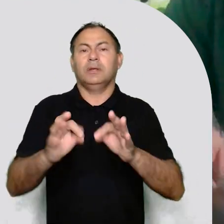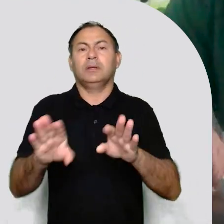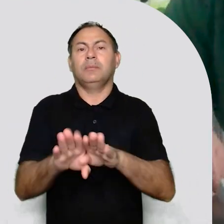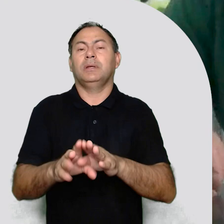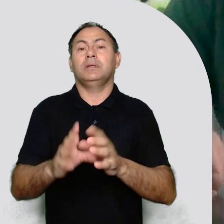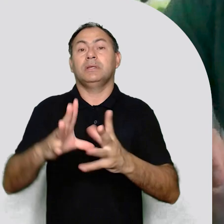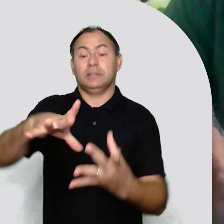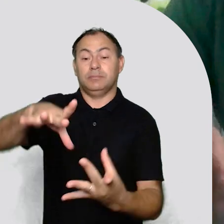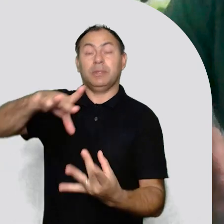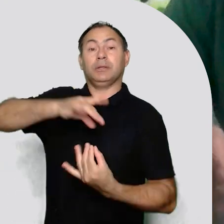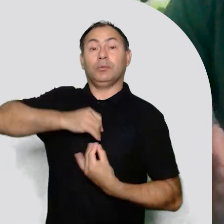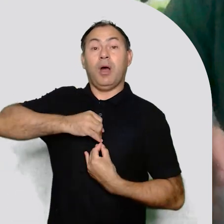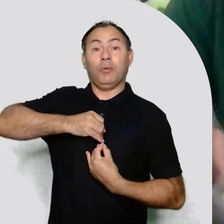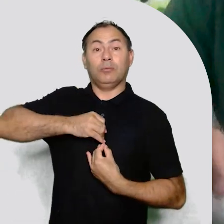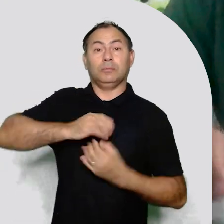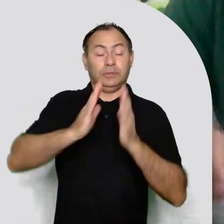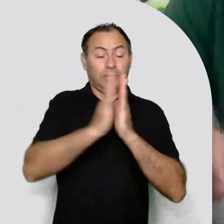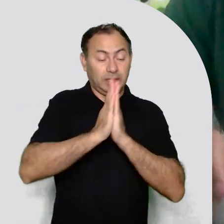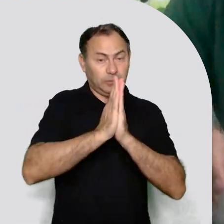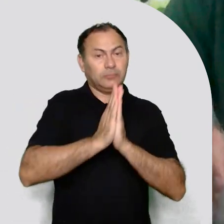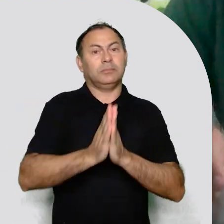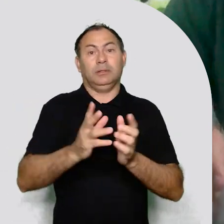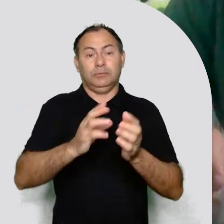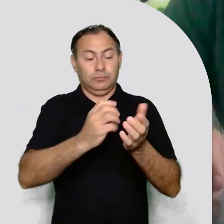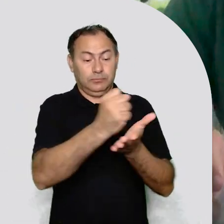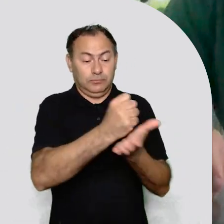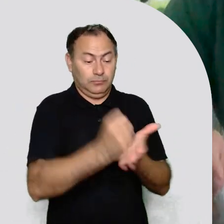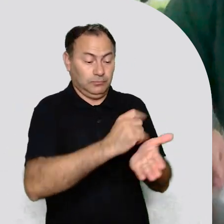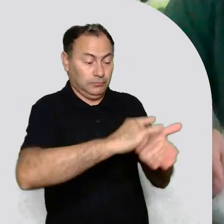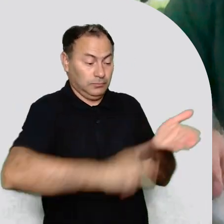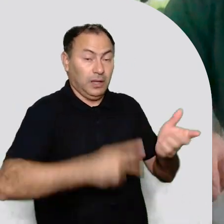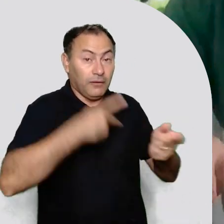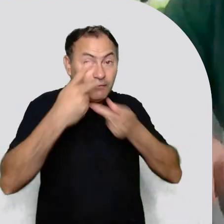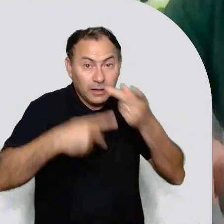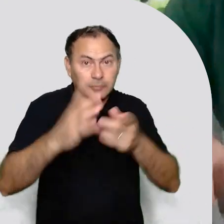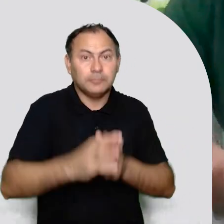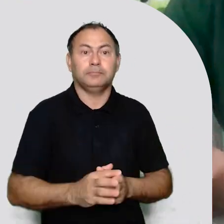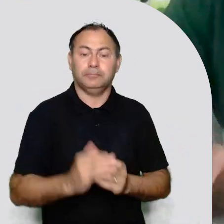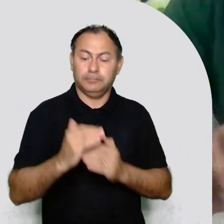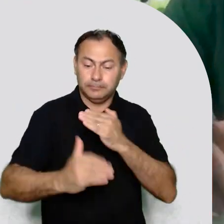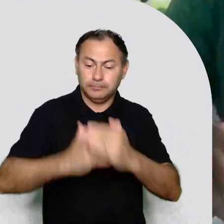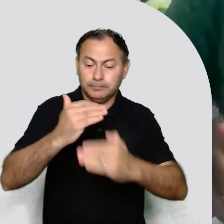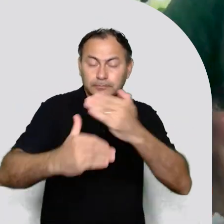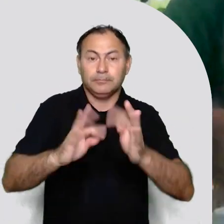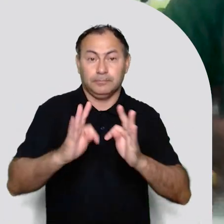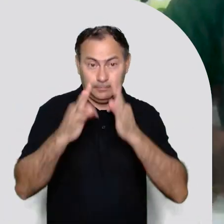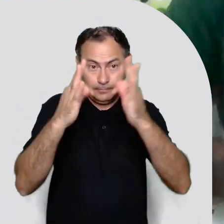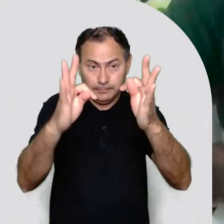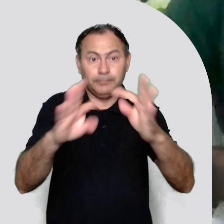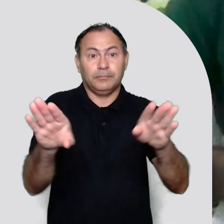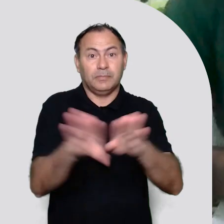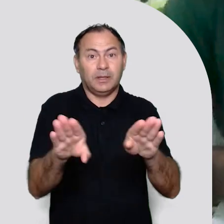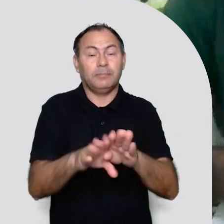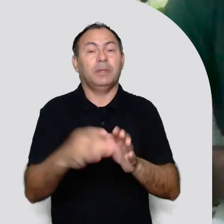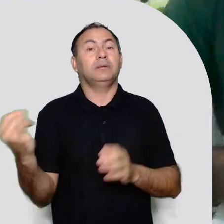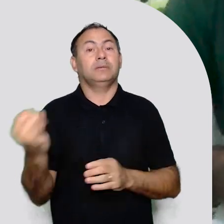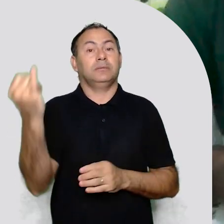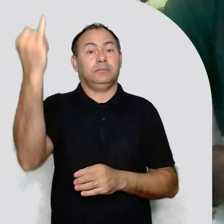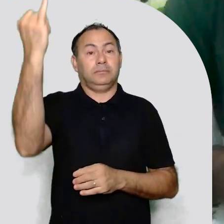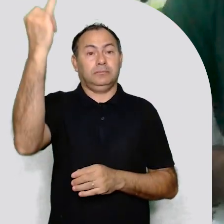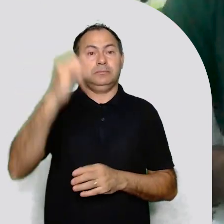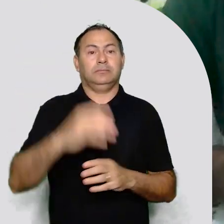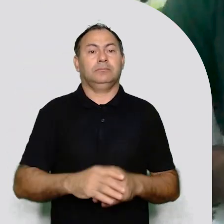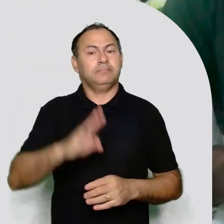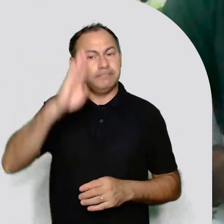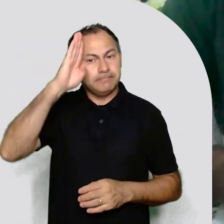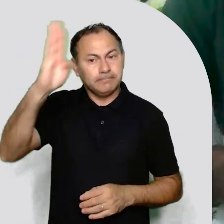questões espirituais. Isso é o que o documento nos fala, tá? Então, assim, o progresso da tecnologia também é importante